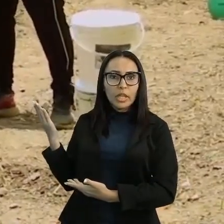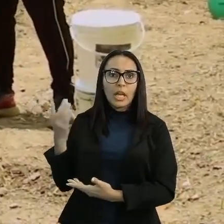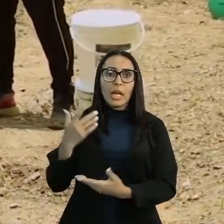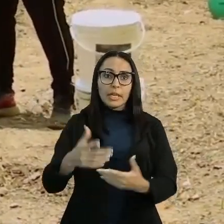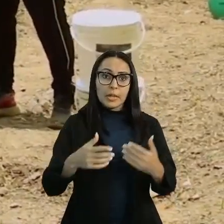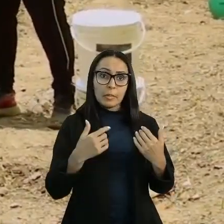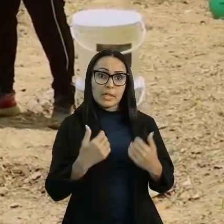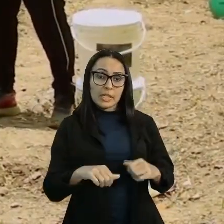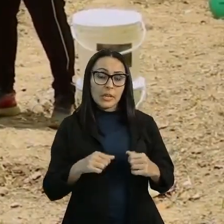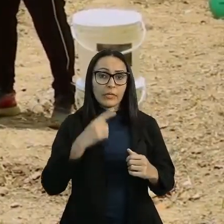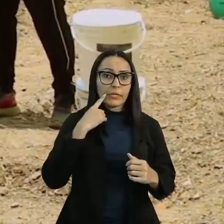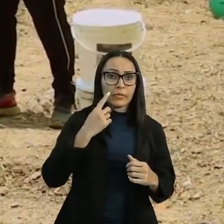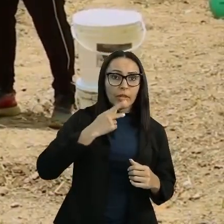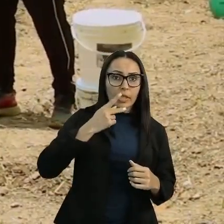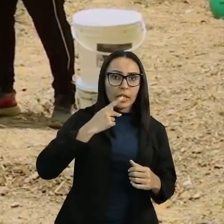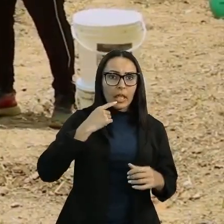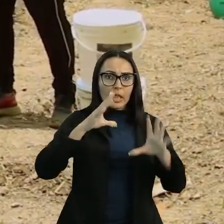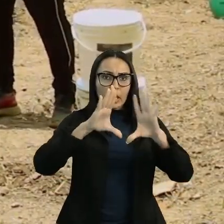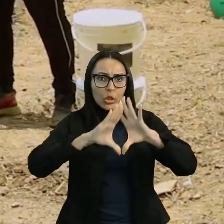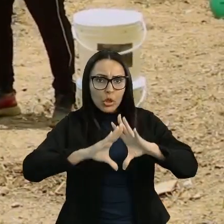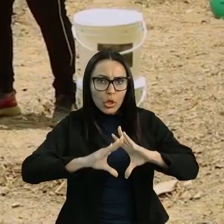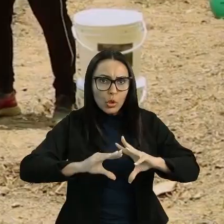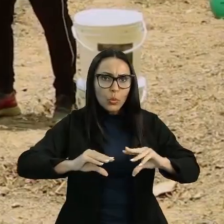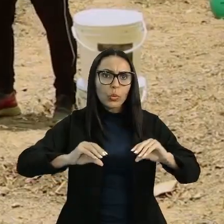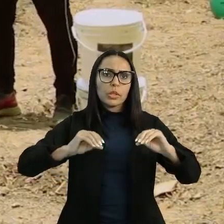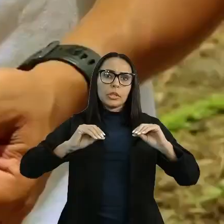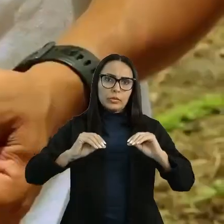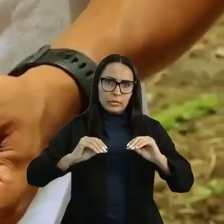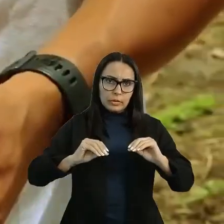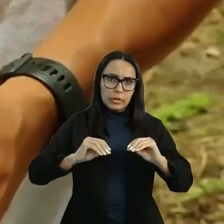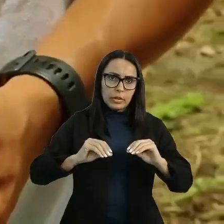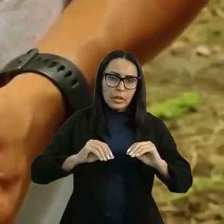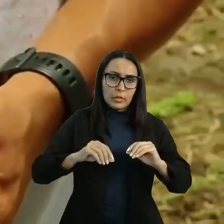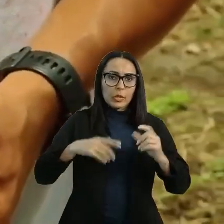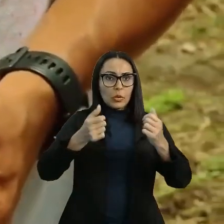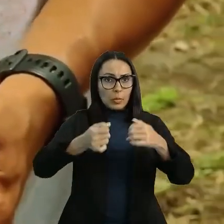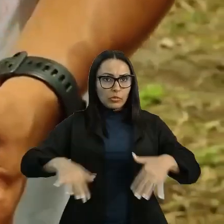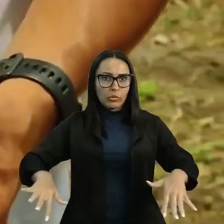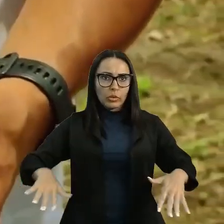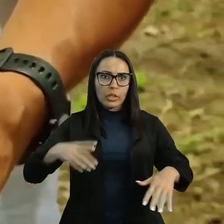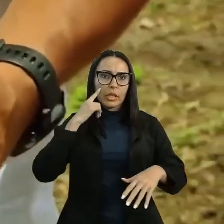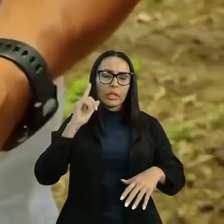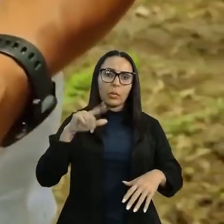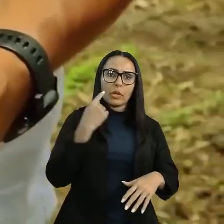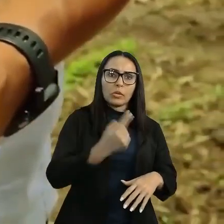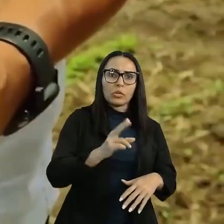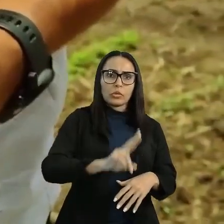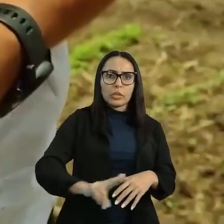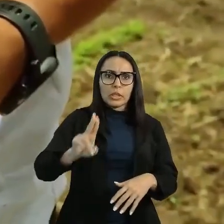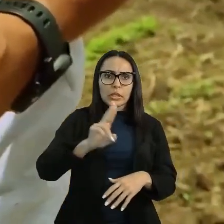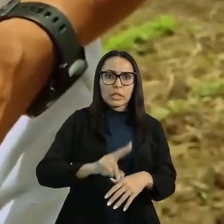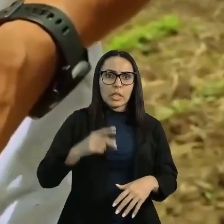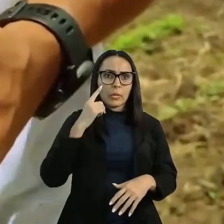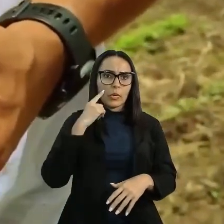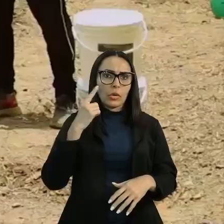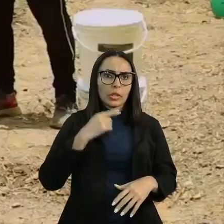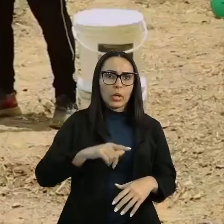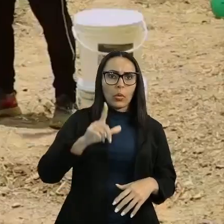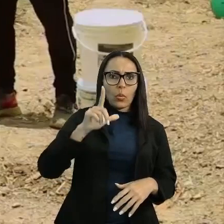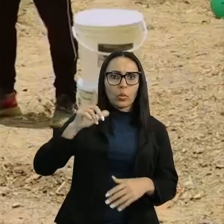é riquíssimo em nutrientes. Seria, em outras palavras, o anabolizante dos vegetais